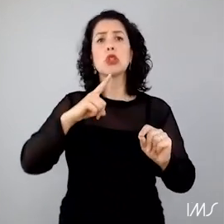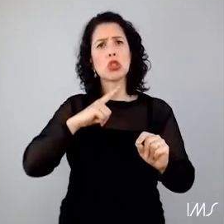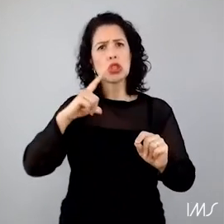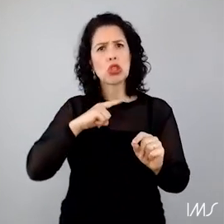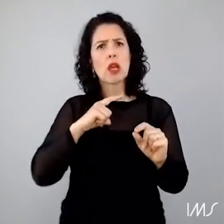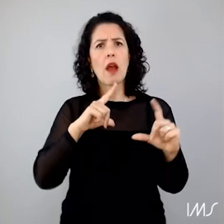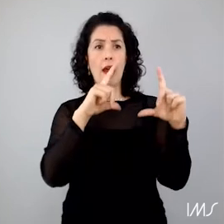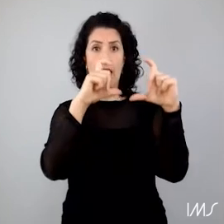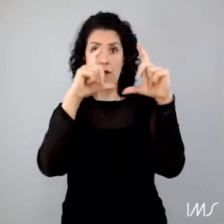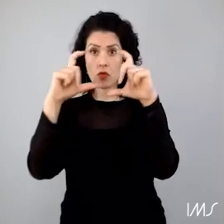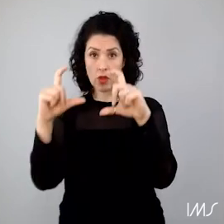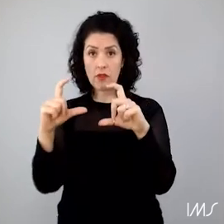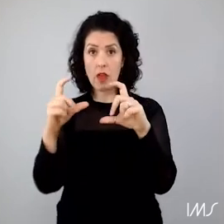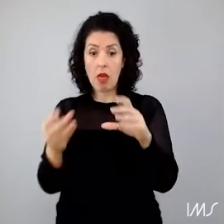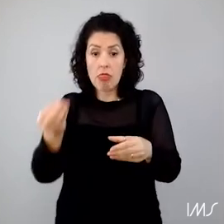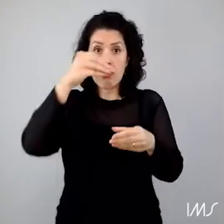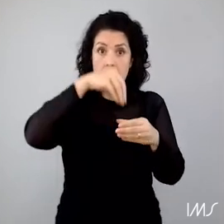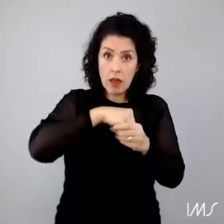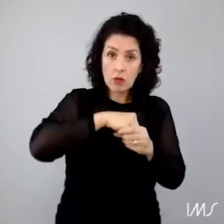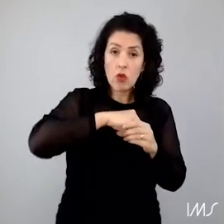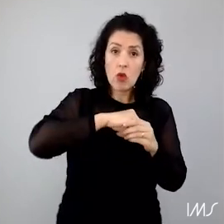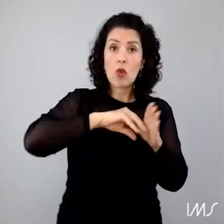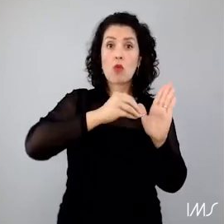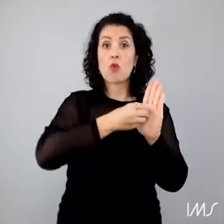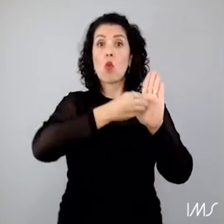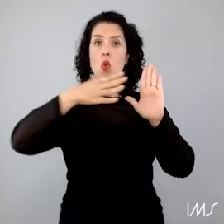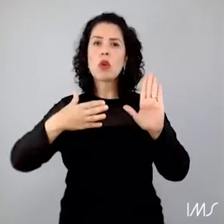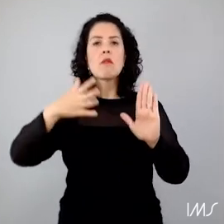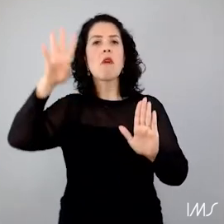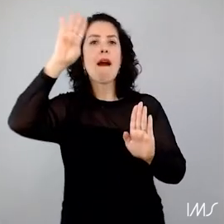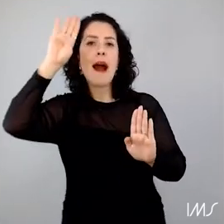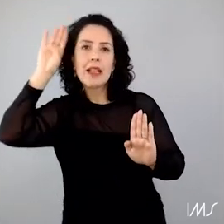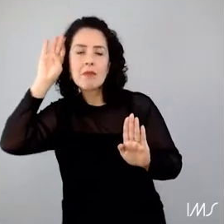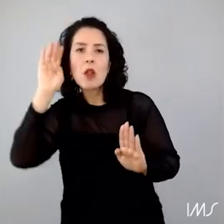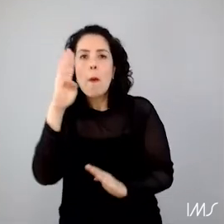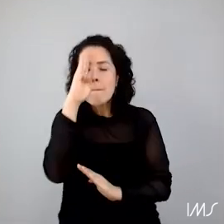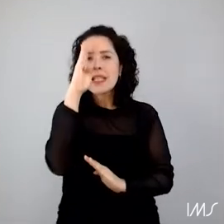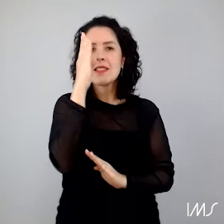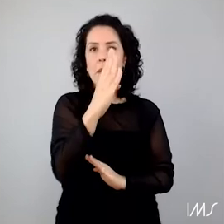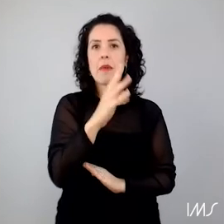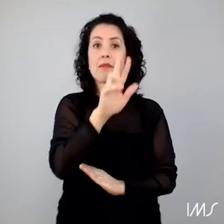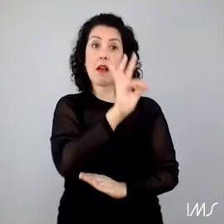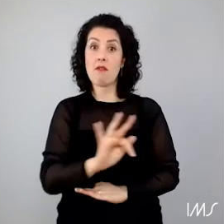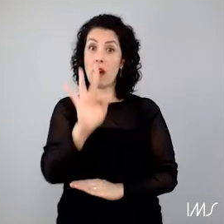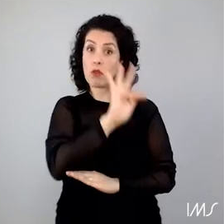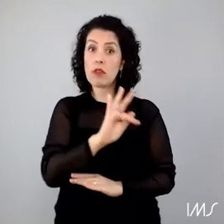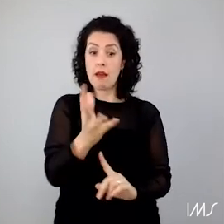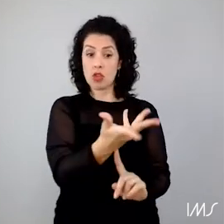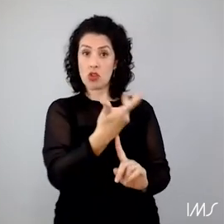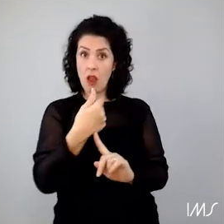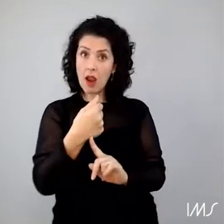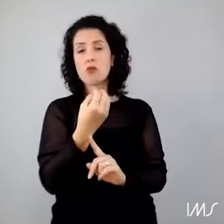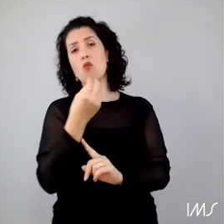a inserção da fotografia no currículo acadêmico, principalmente nas faculdades de artes,